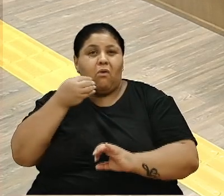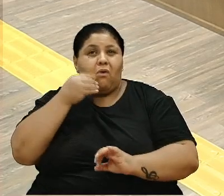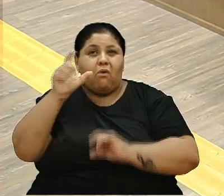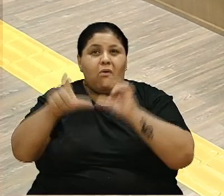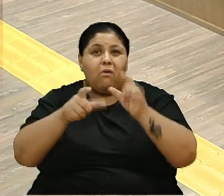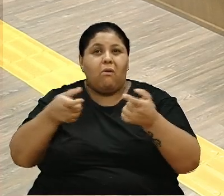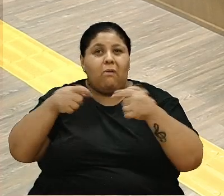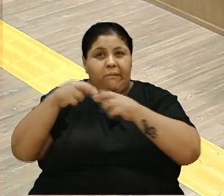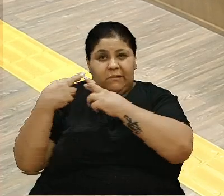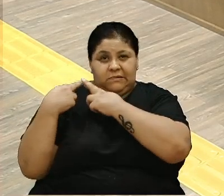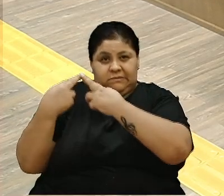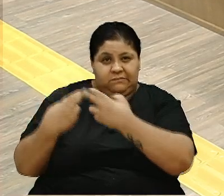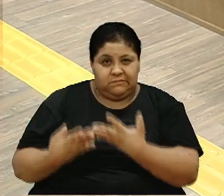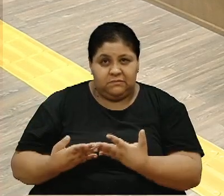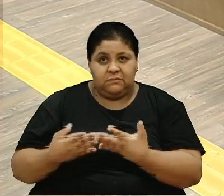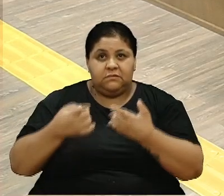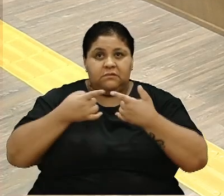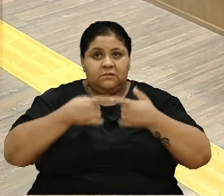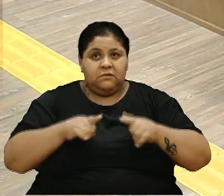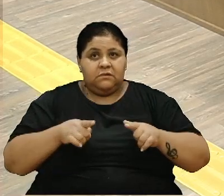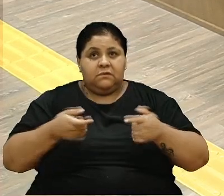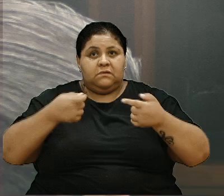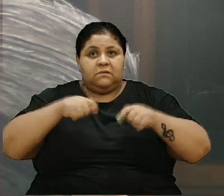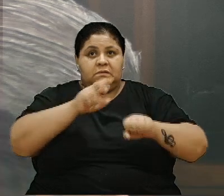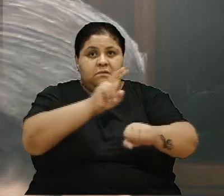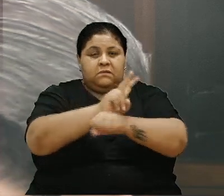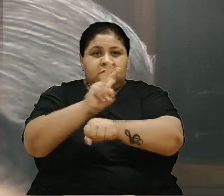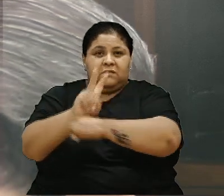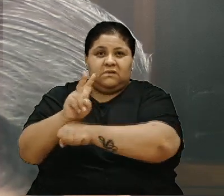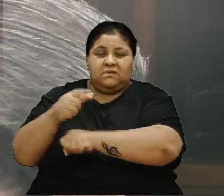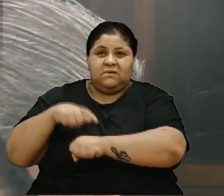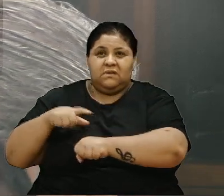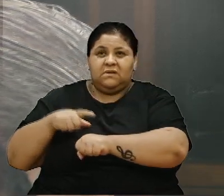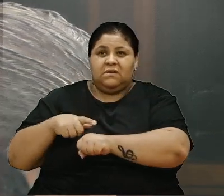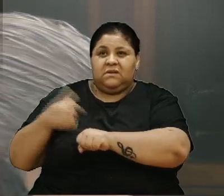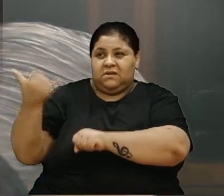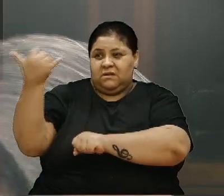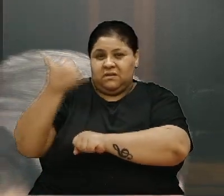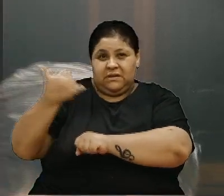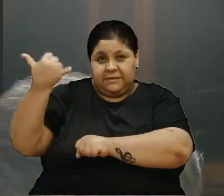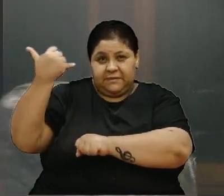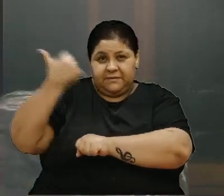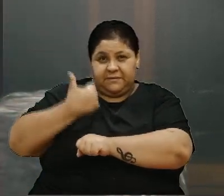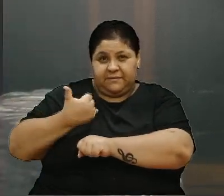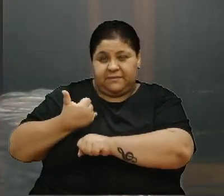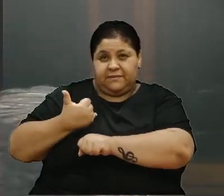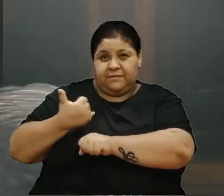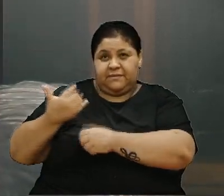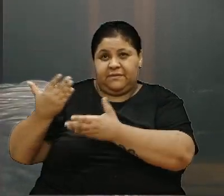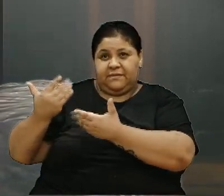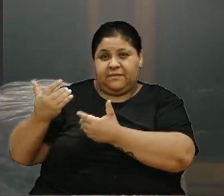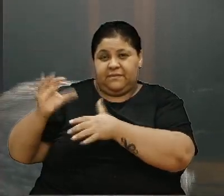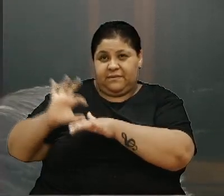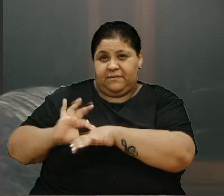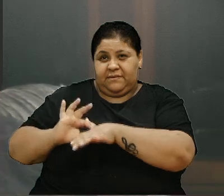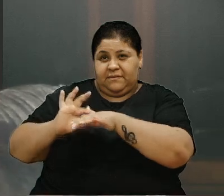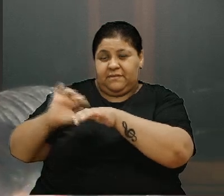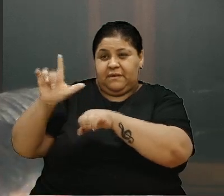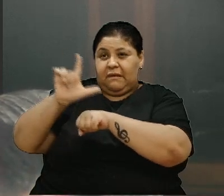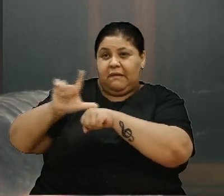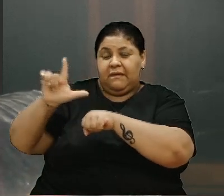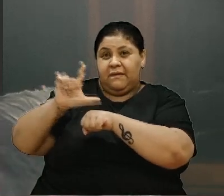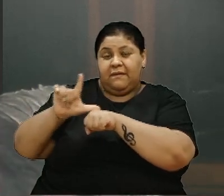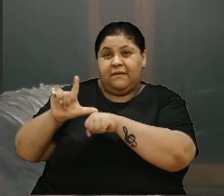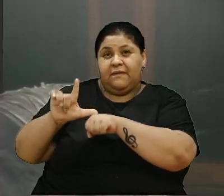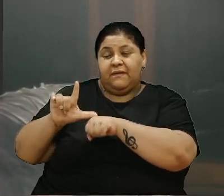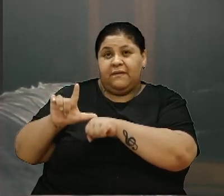ser responsabilizada. Mas é isso, nós precisamos ter cuidado. Eu tive relato de uma moça que é dona de um estabelecimento que fica na estação,